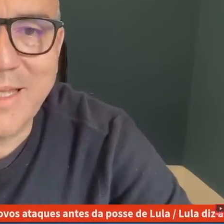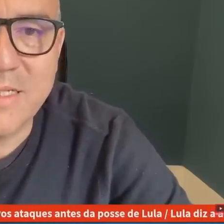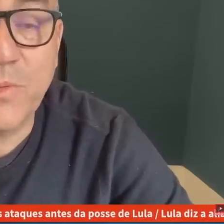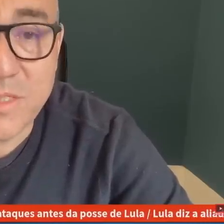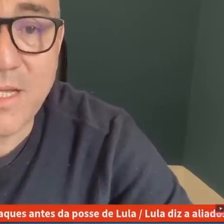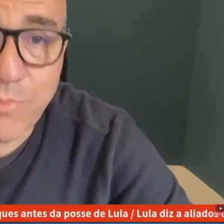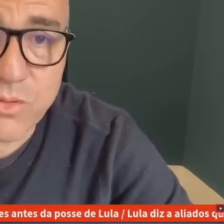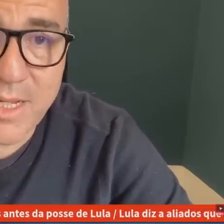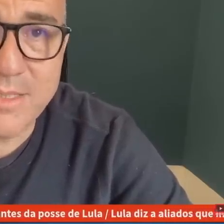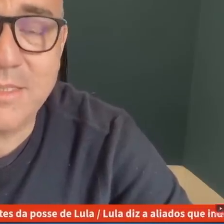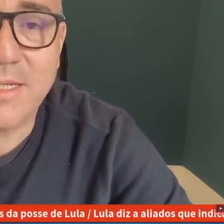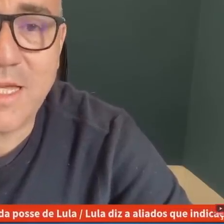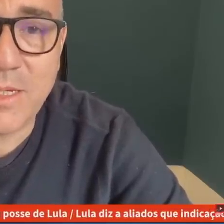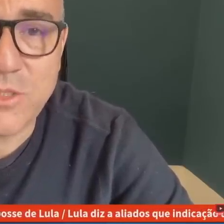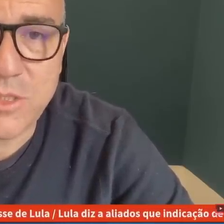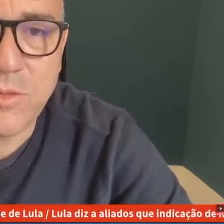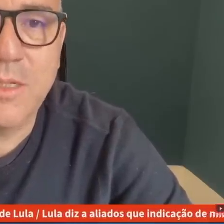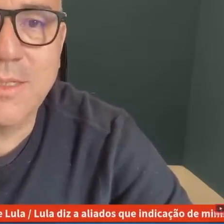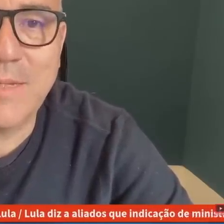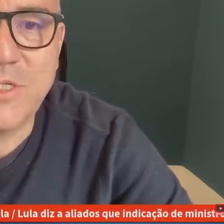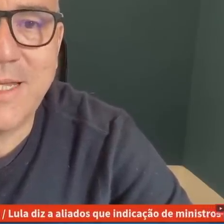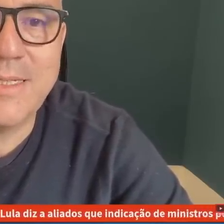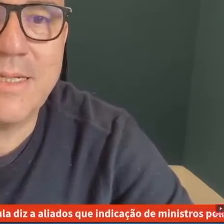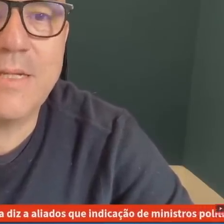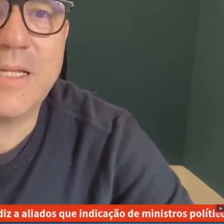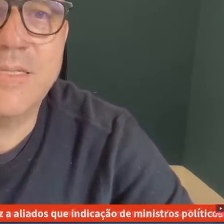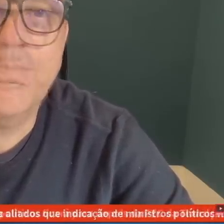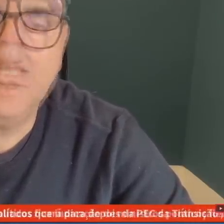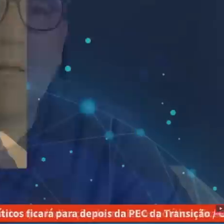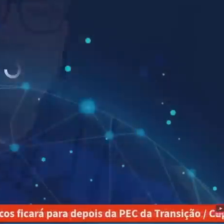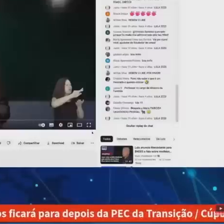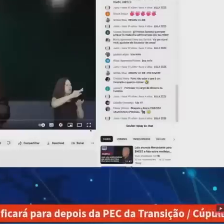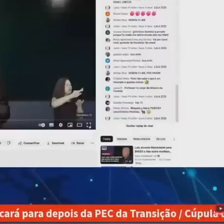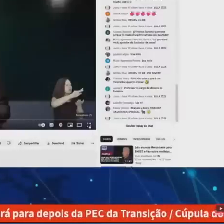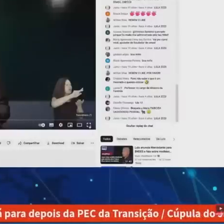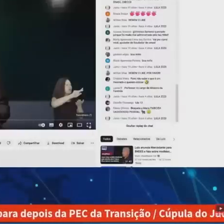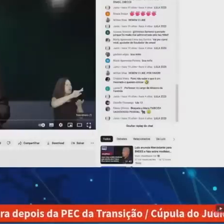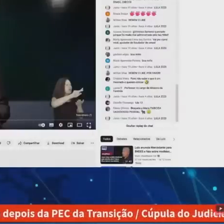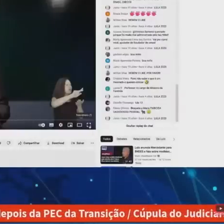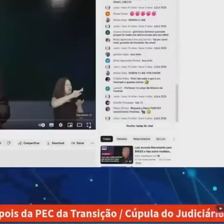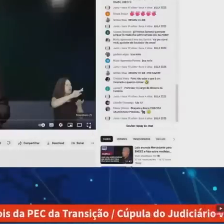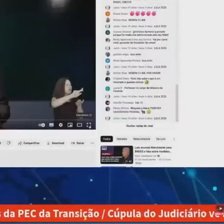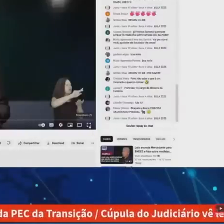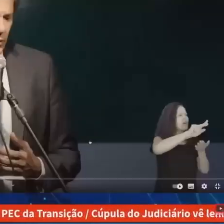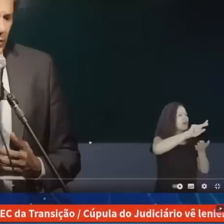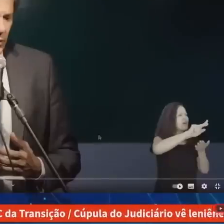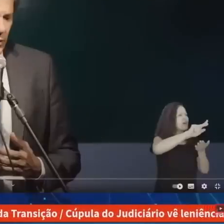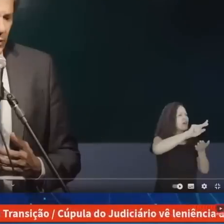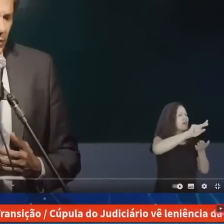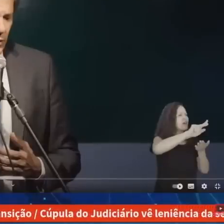pelos militares e policiais bolsonaristas que recebem lanchinho da Michelle em Brasília. Isso aqui é uma entrevista, a primeira entrevista do Fernando